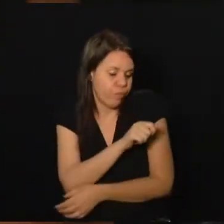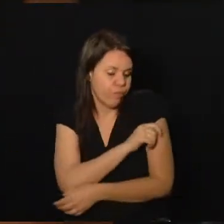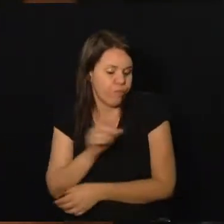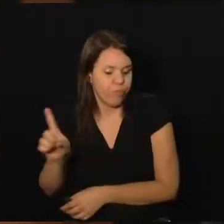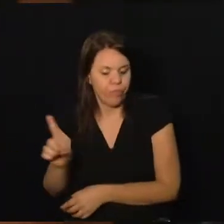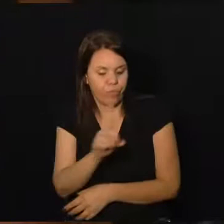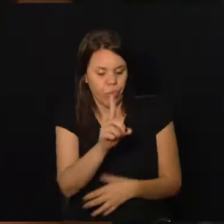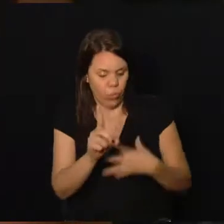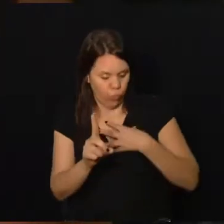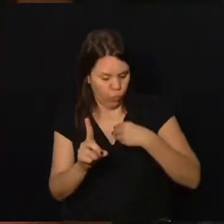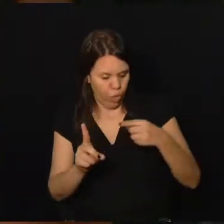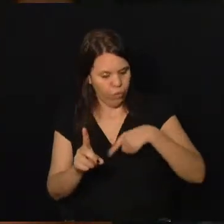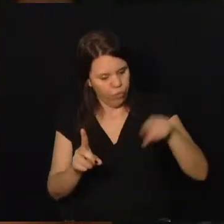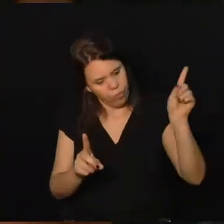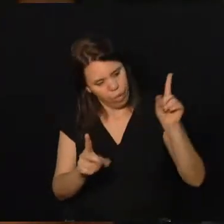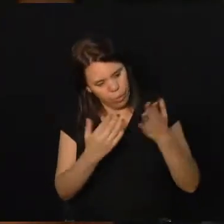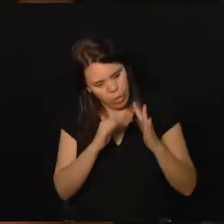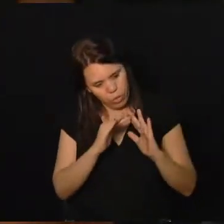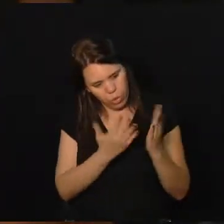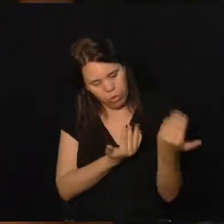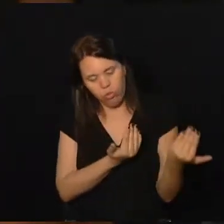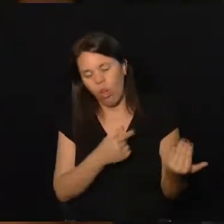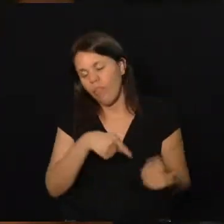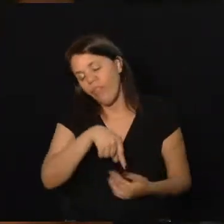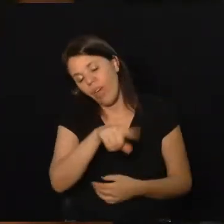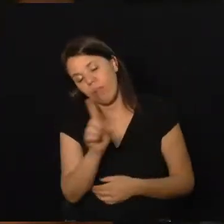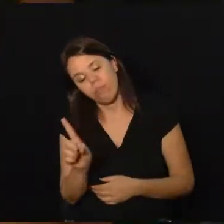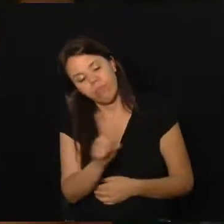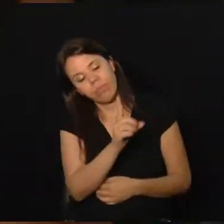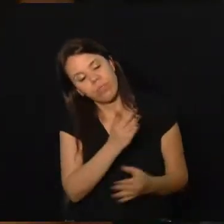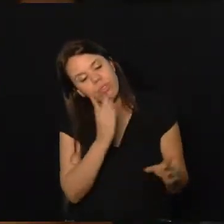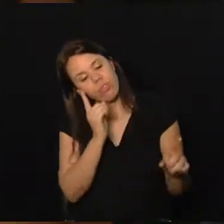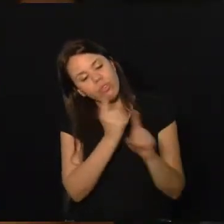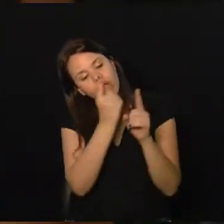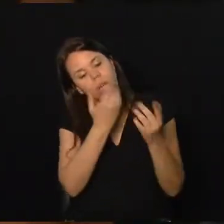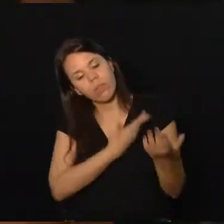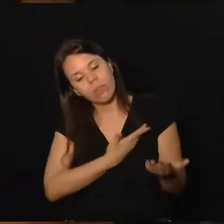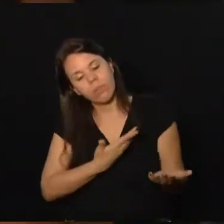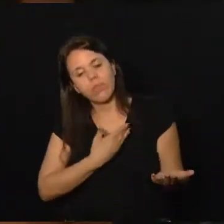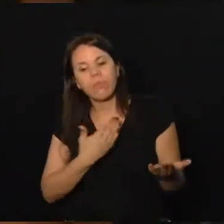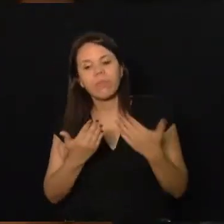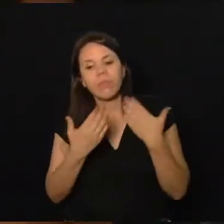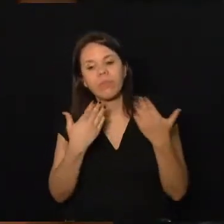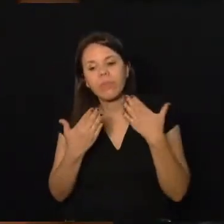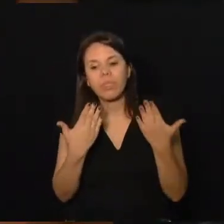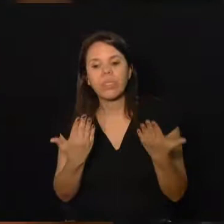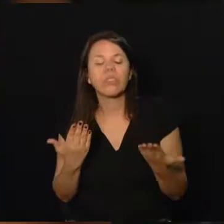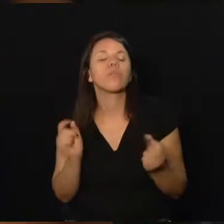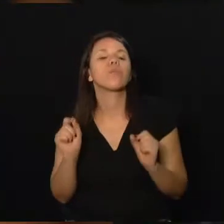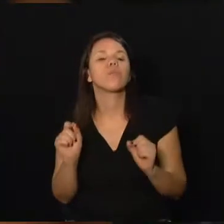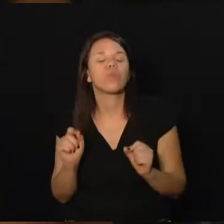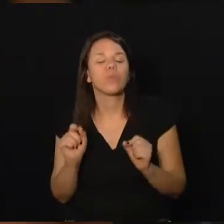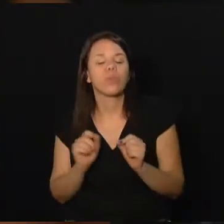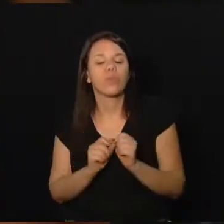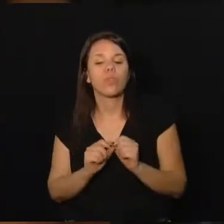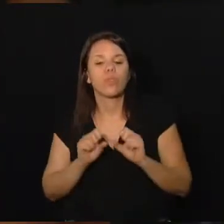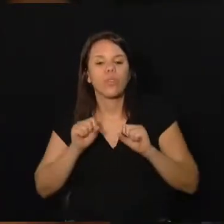filho vai para a escola, o jovem vai para a escola para encontrar com os amigos. E aí vale reforçar também